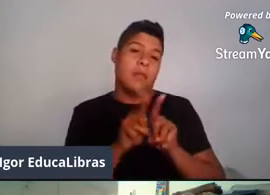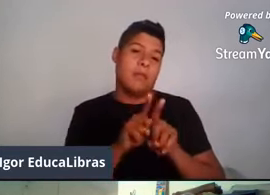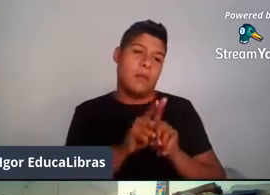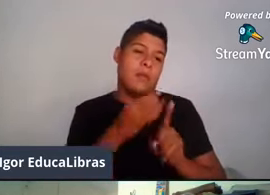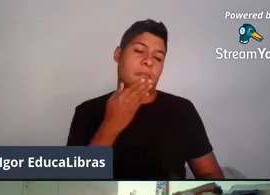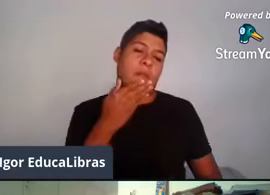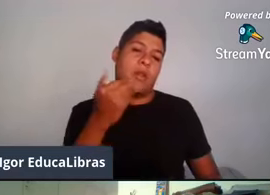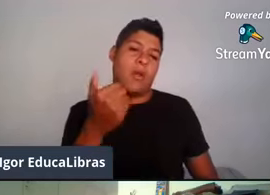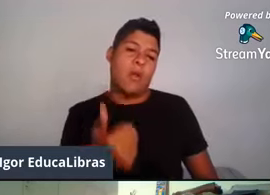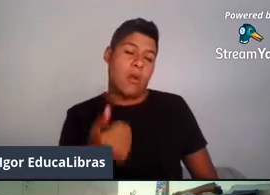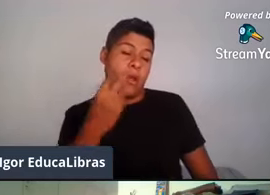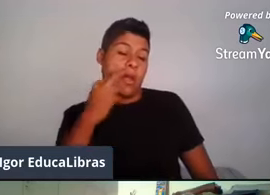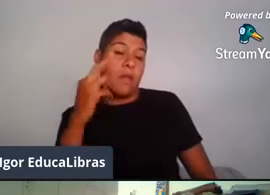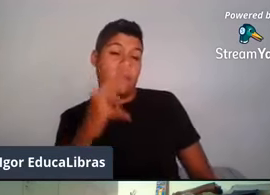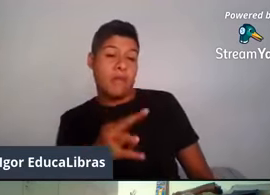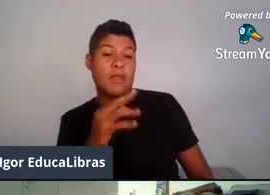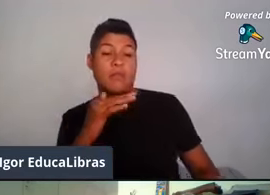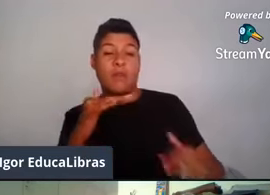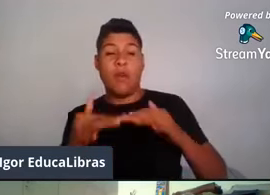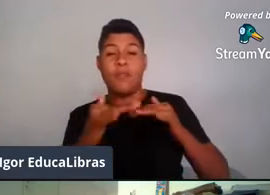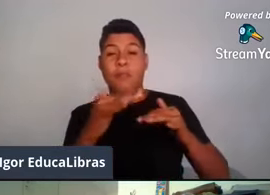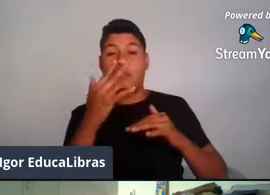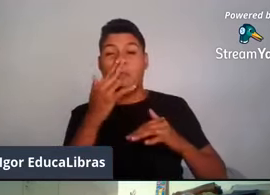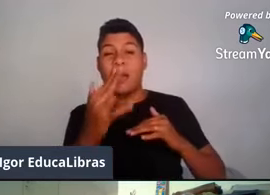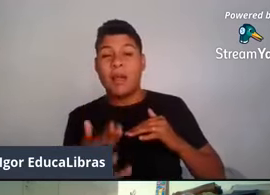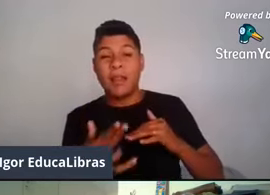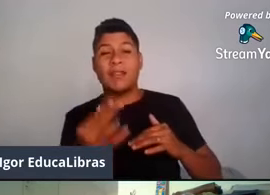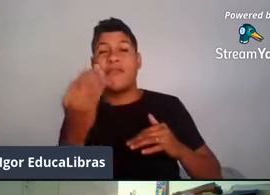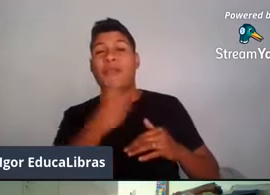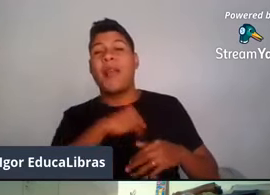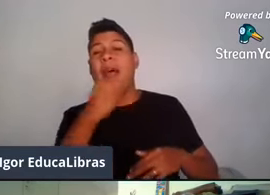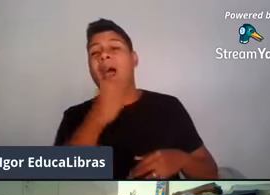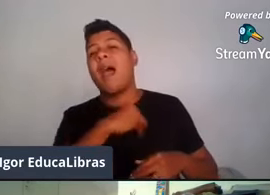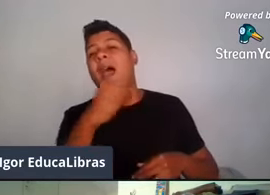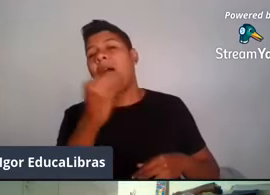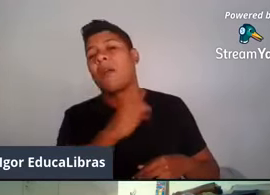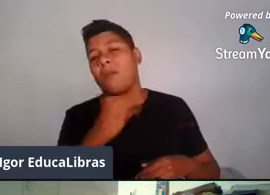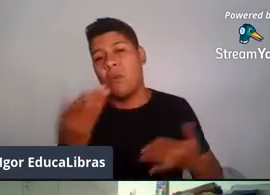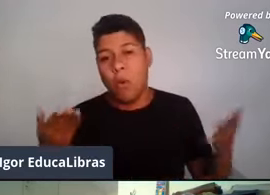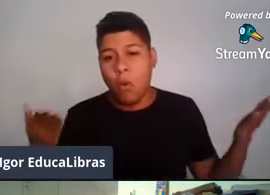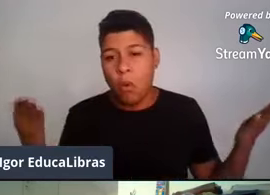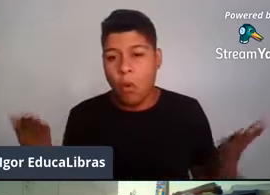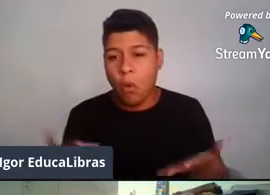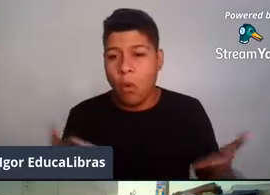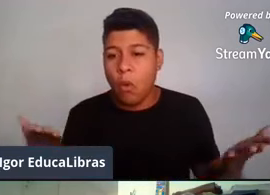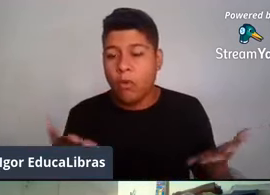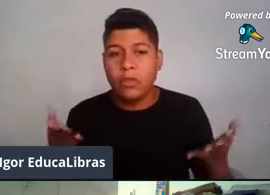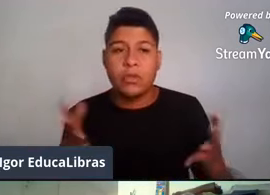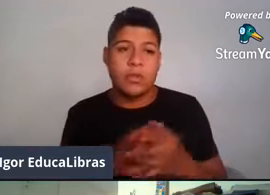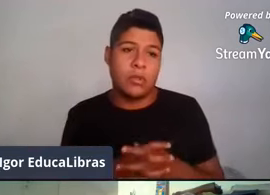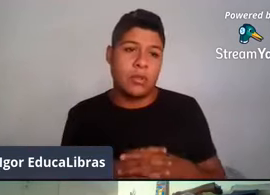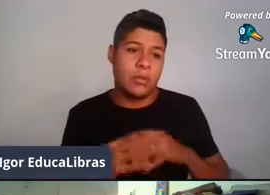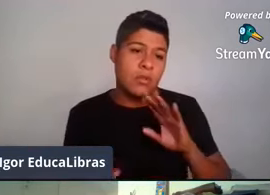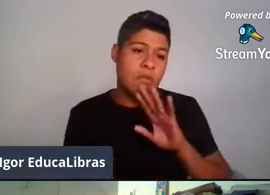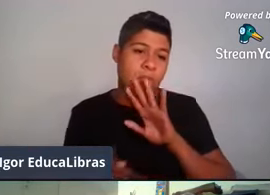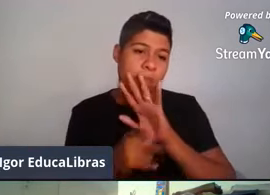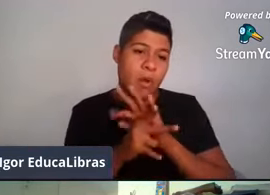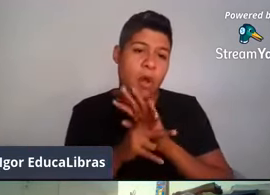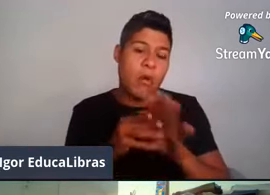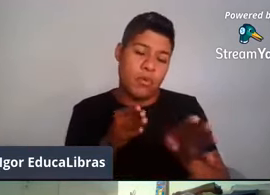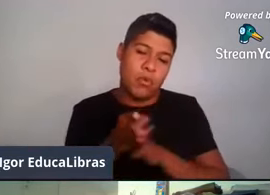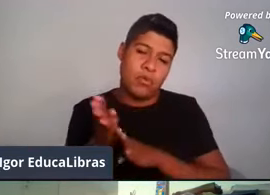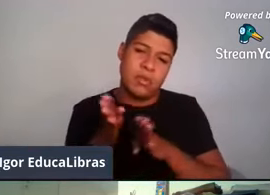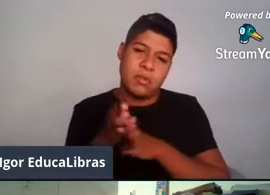melhor. Então, eu vejo esse movimento um pouco enfraquecido nos dias de hoje. Pelos conselhos, a